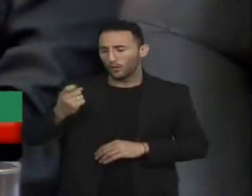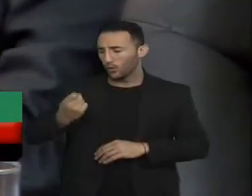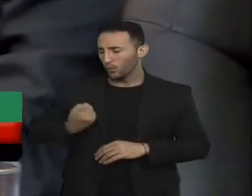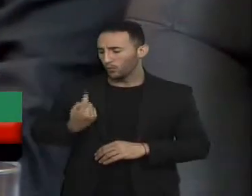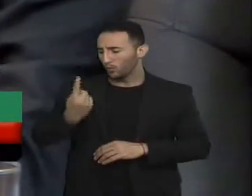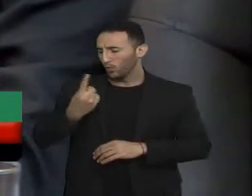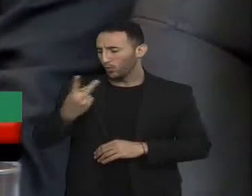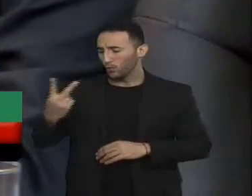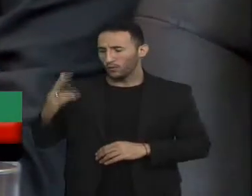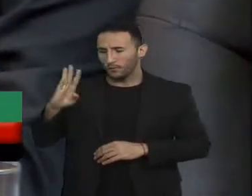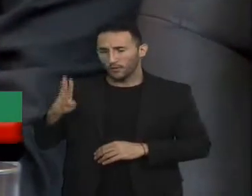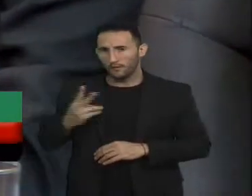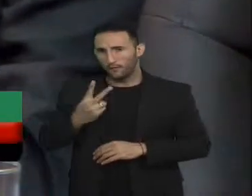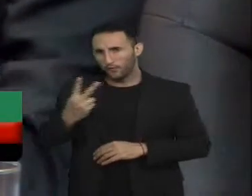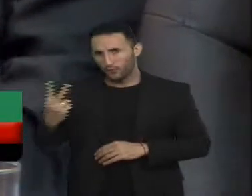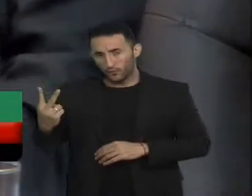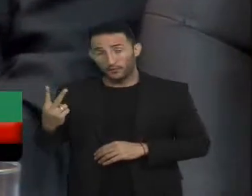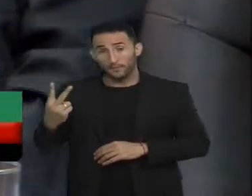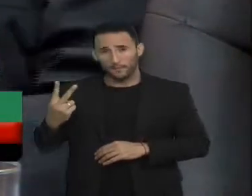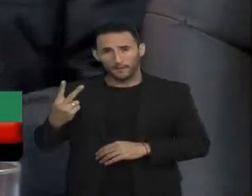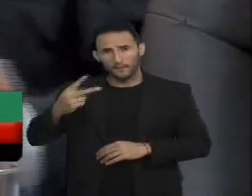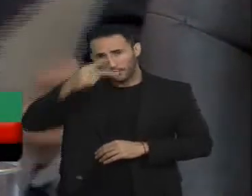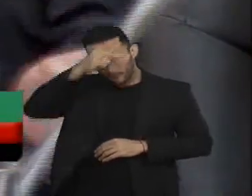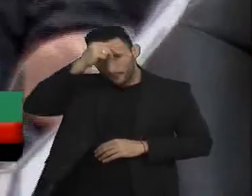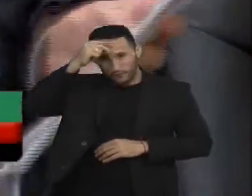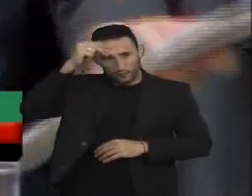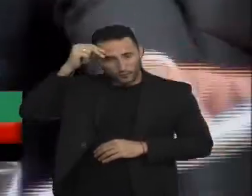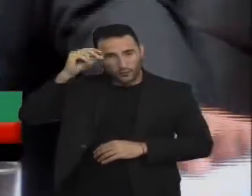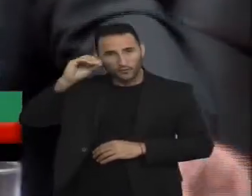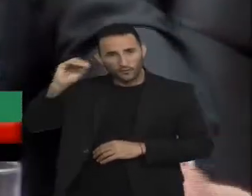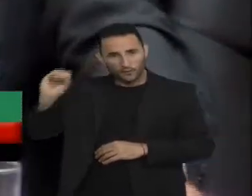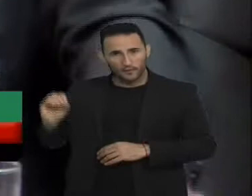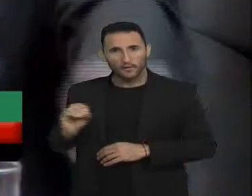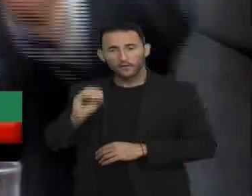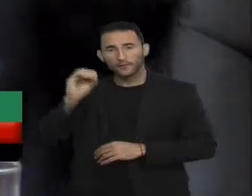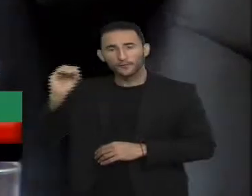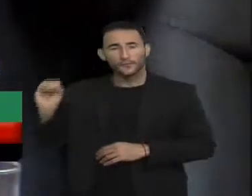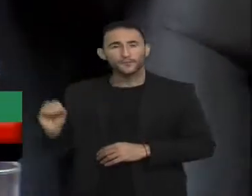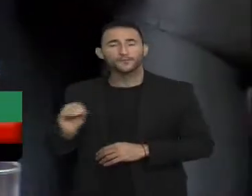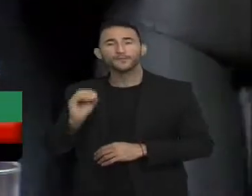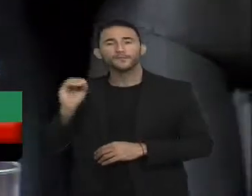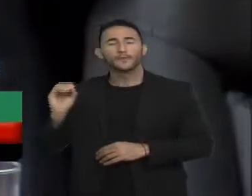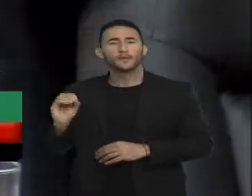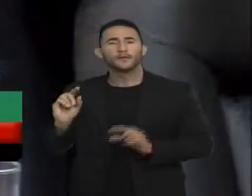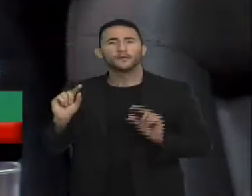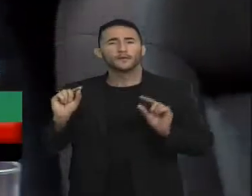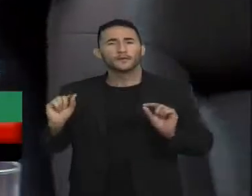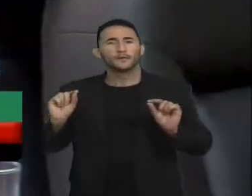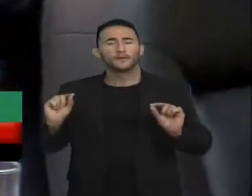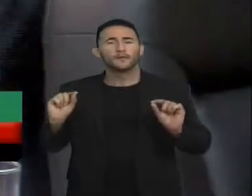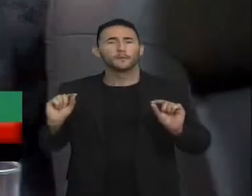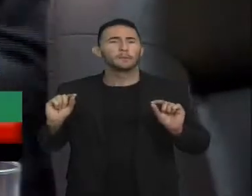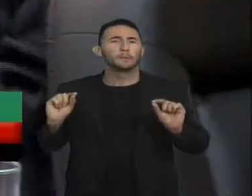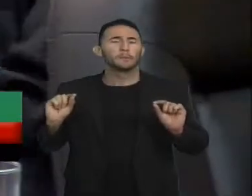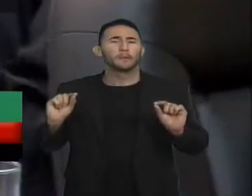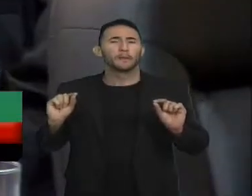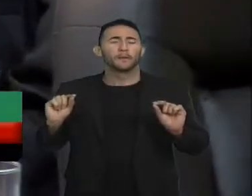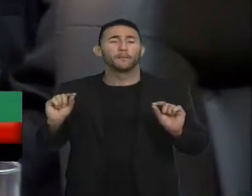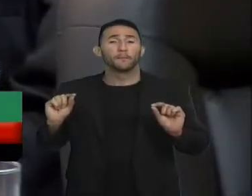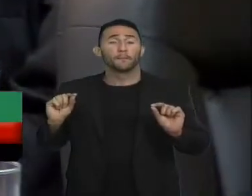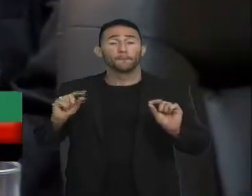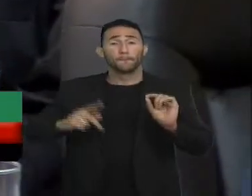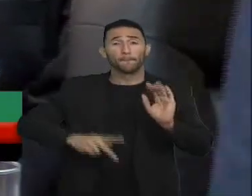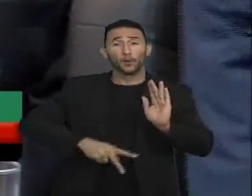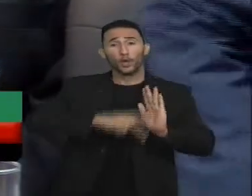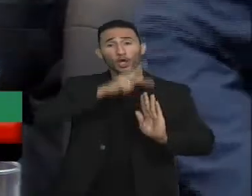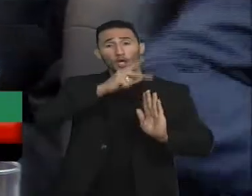número 12/22 da Prefeitura Municipal de Osasco, que institui o programa